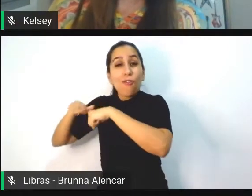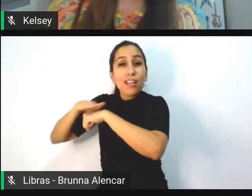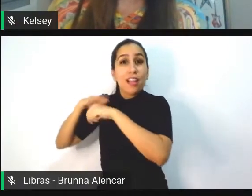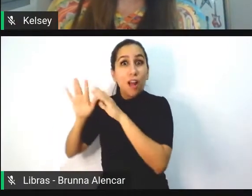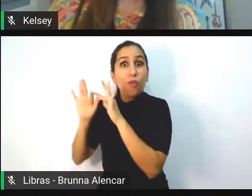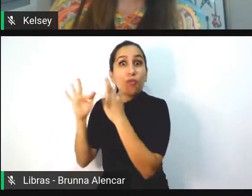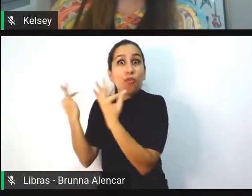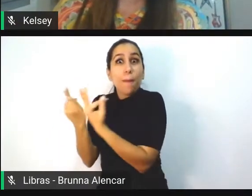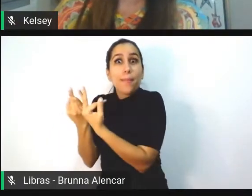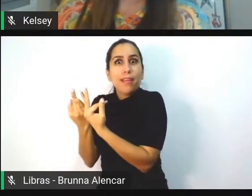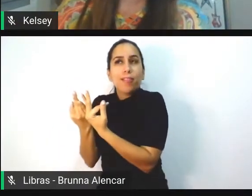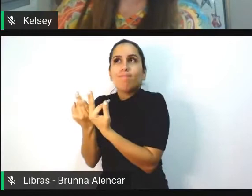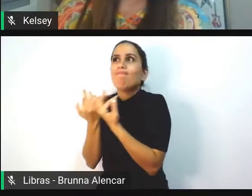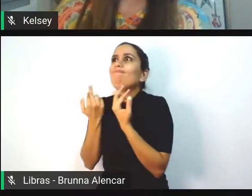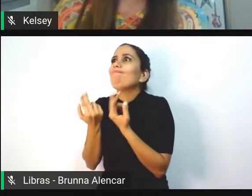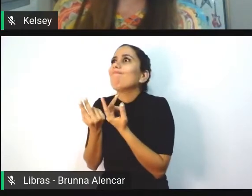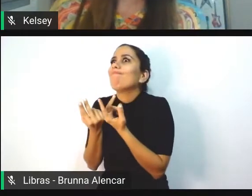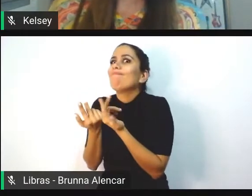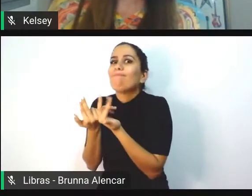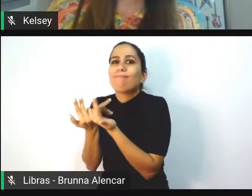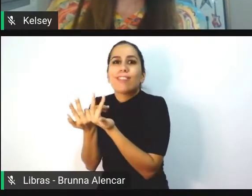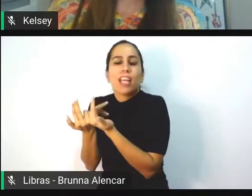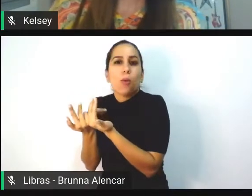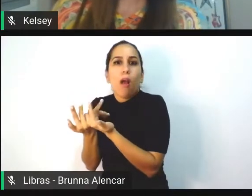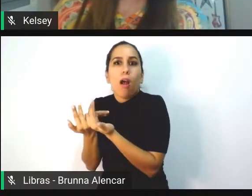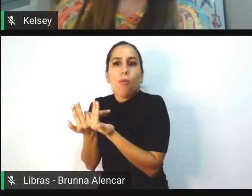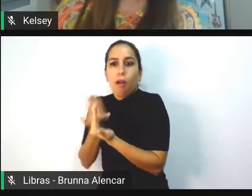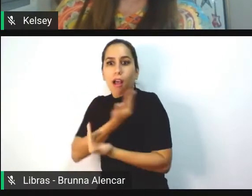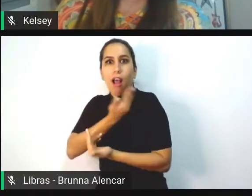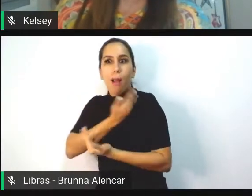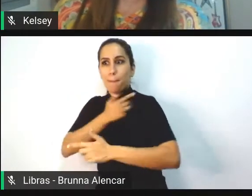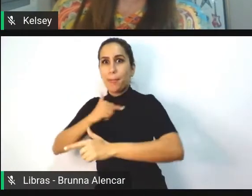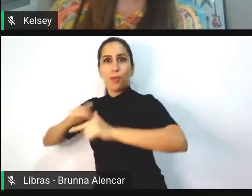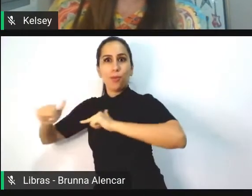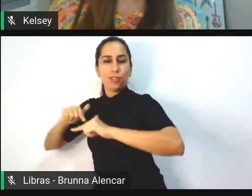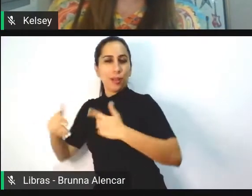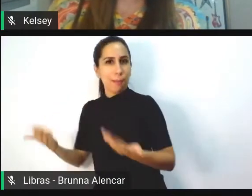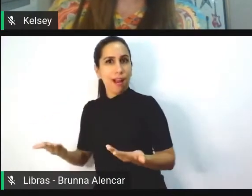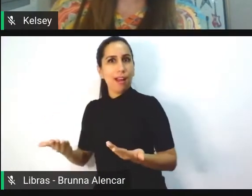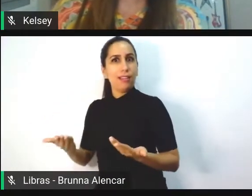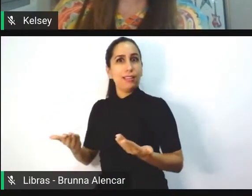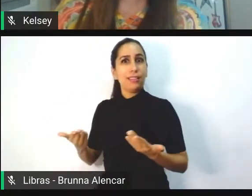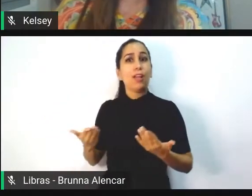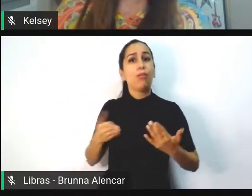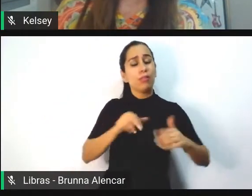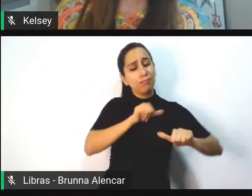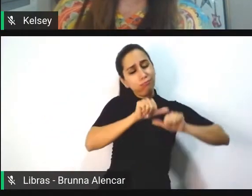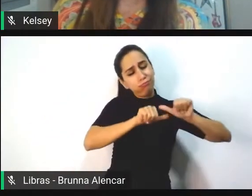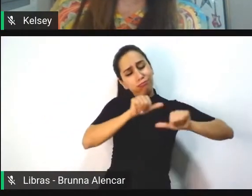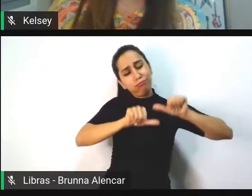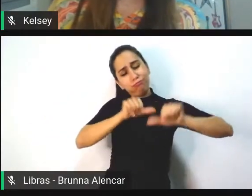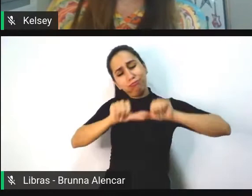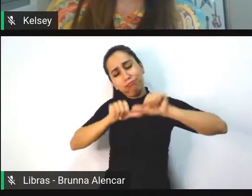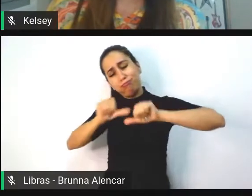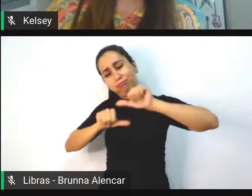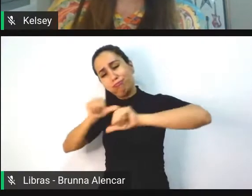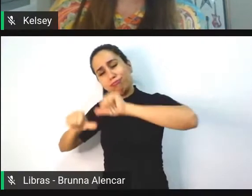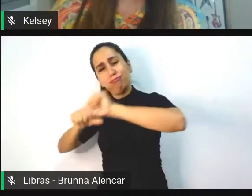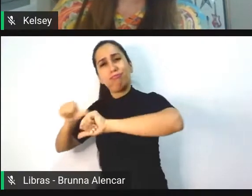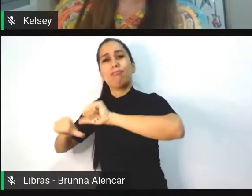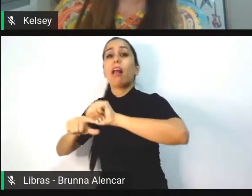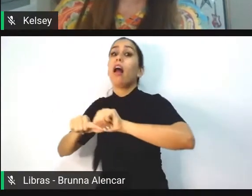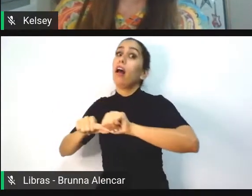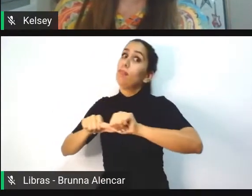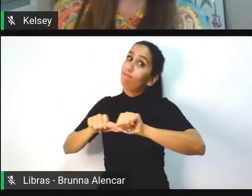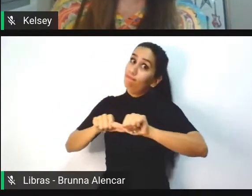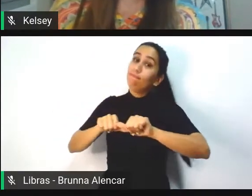essa questão da organização do trabalho, ela está tendo profundas mudanças, mas ela, se feita de uma maneira adequada, vai trazer